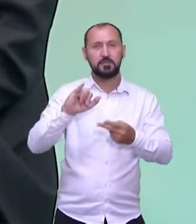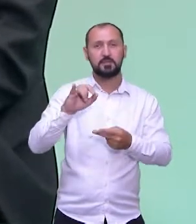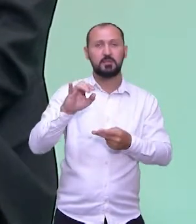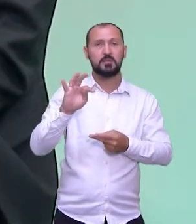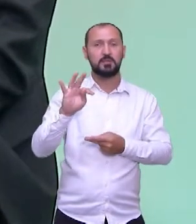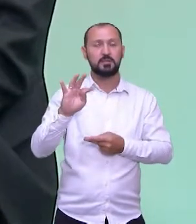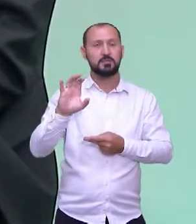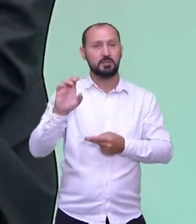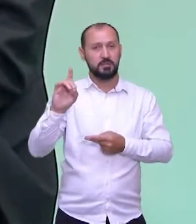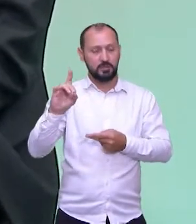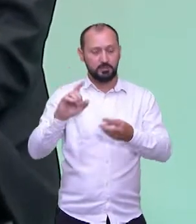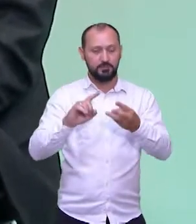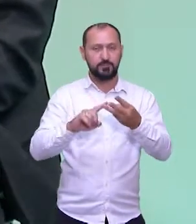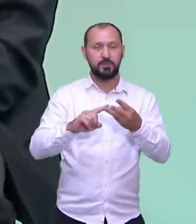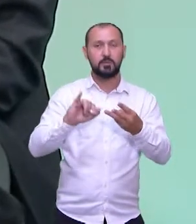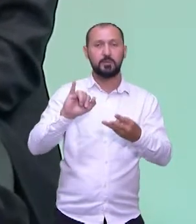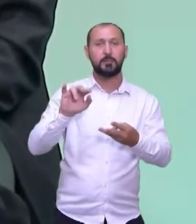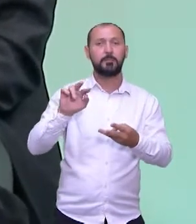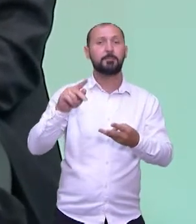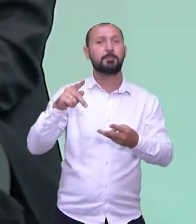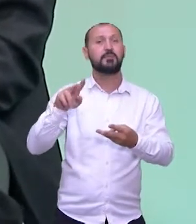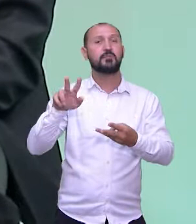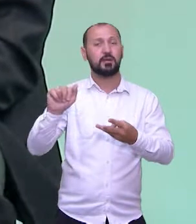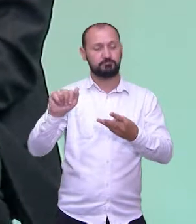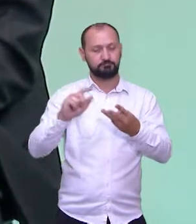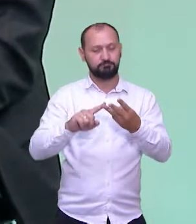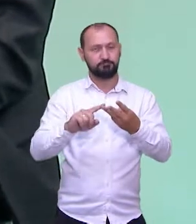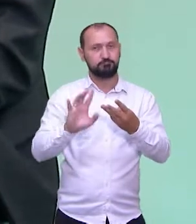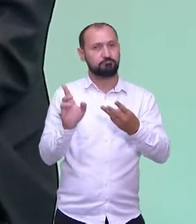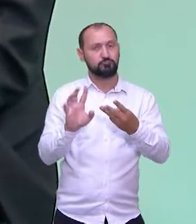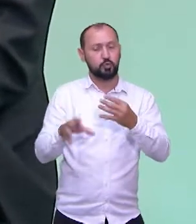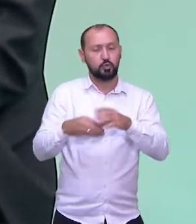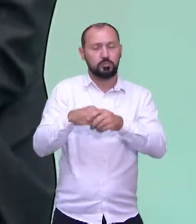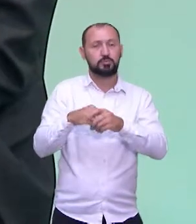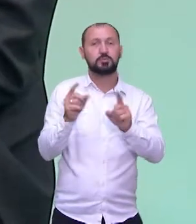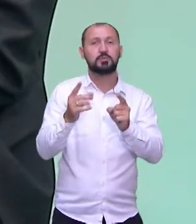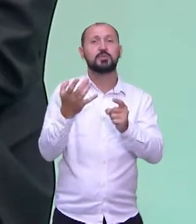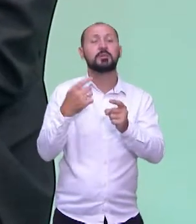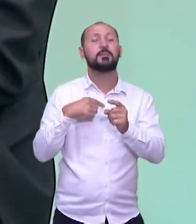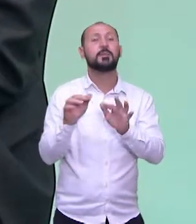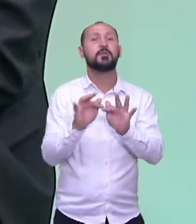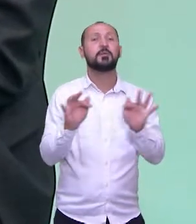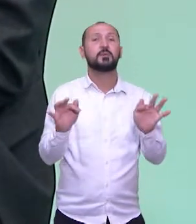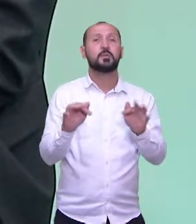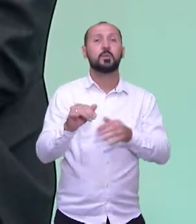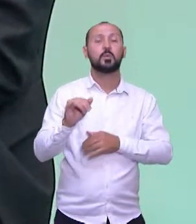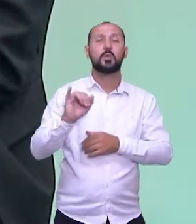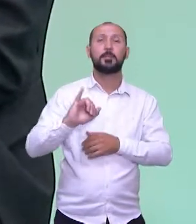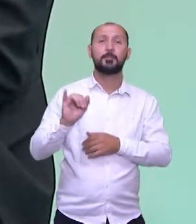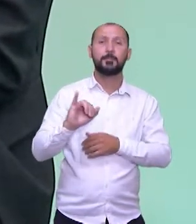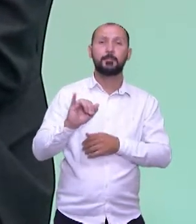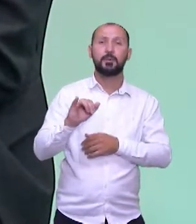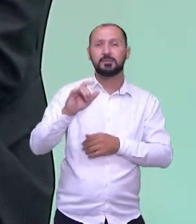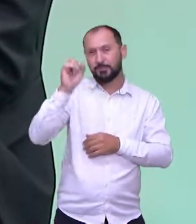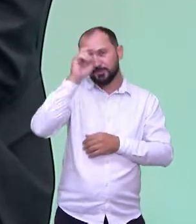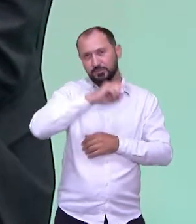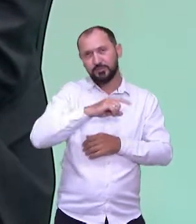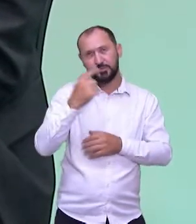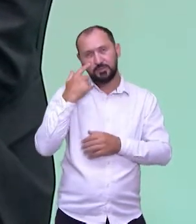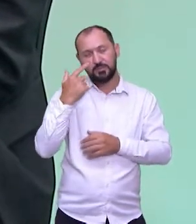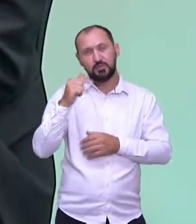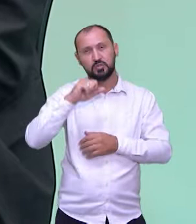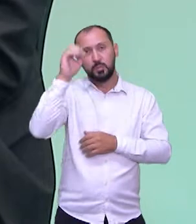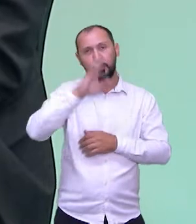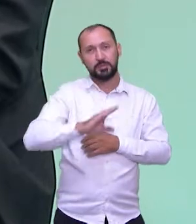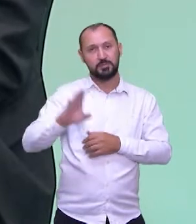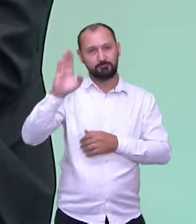também o ITCD, seria também o IPVA. Na verdade, a gente quer buscar simplificar o imposto que é mais complicado,